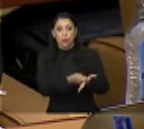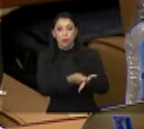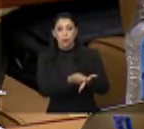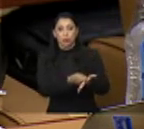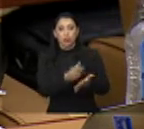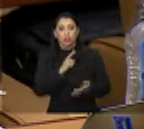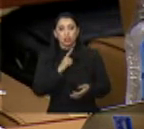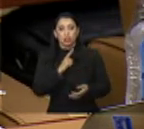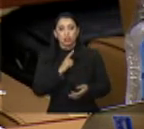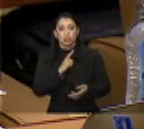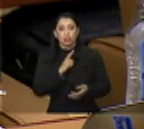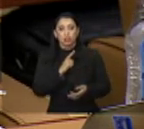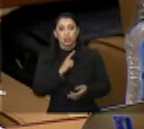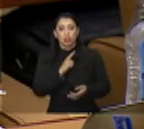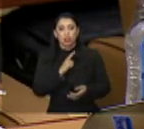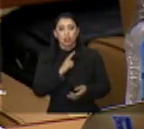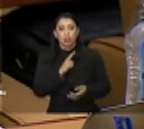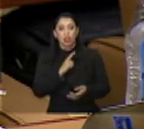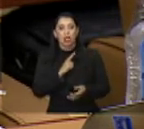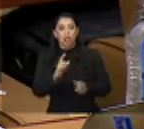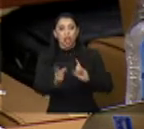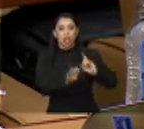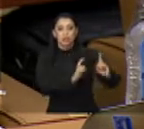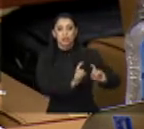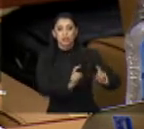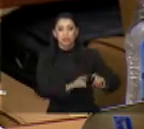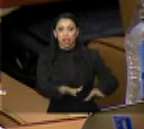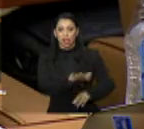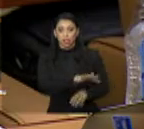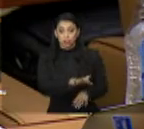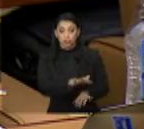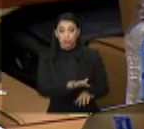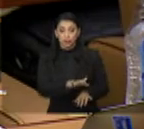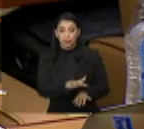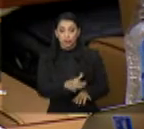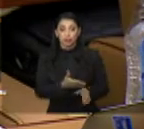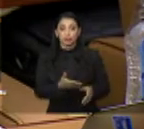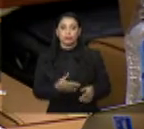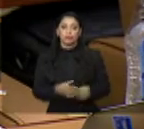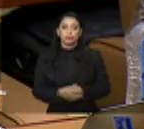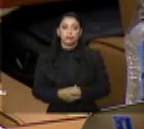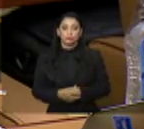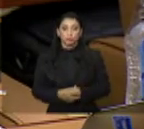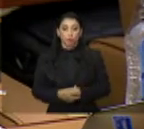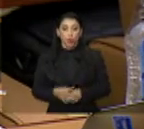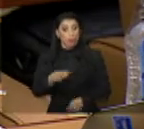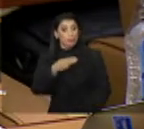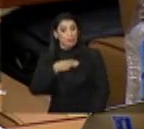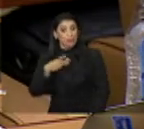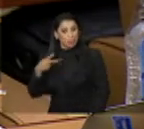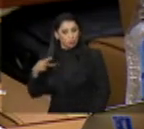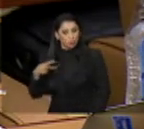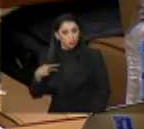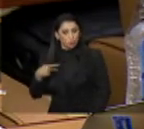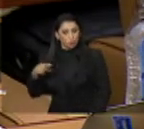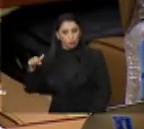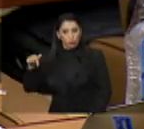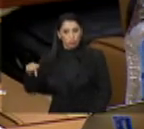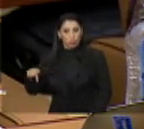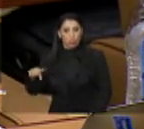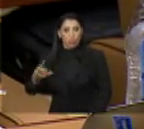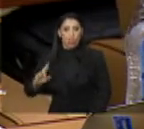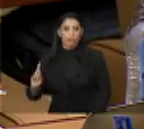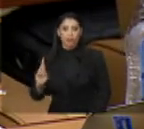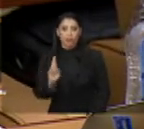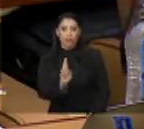recursos e providências administrativas os recorridos tanto do Ministério Público em nome da criança